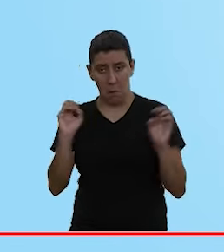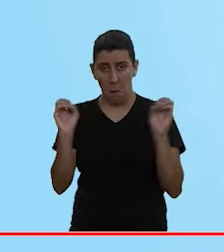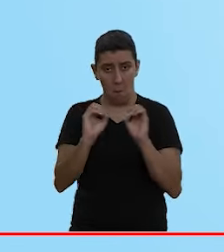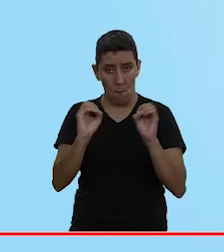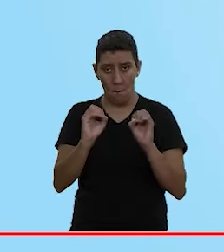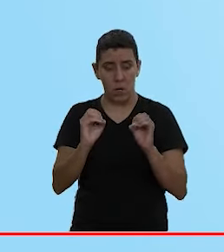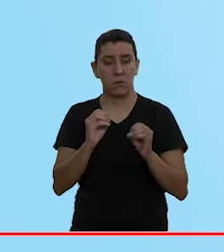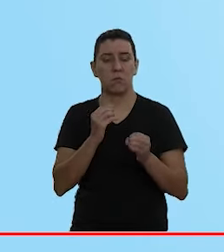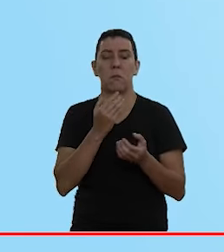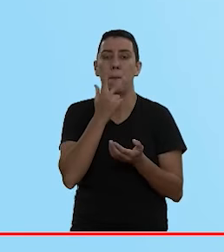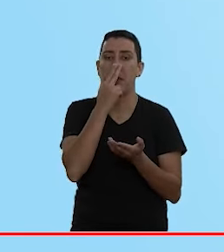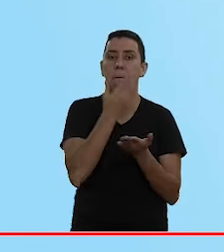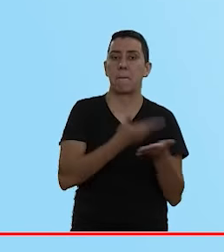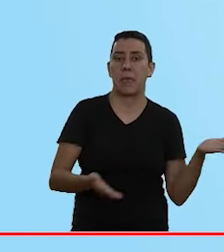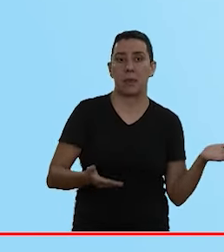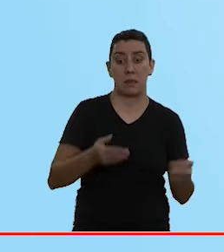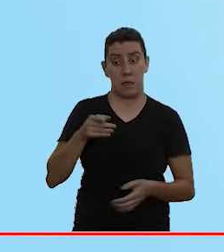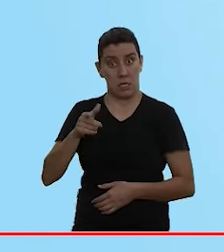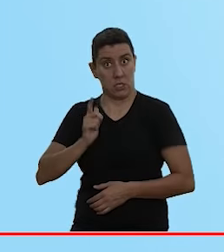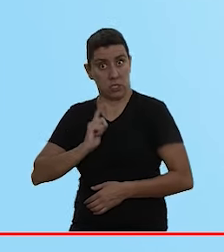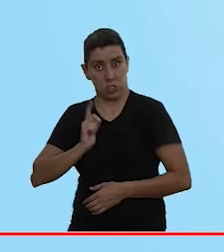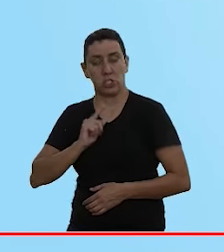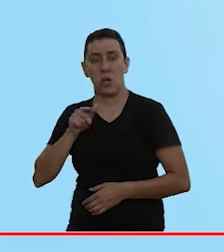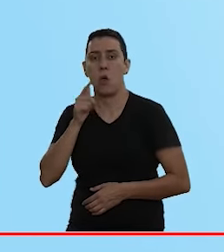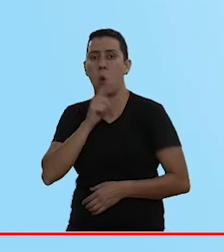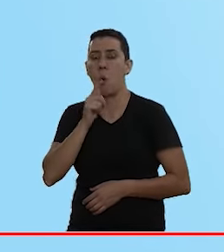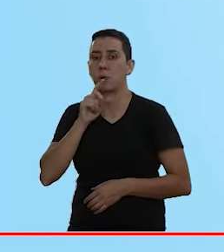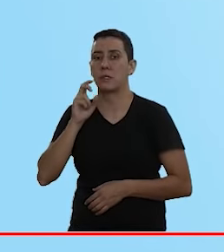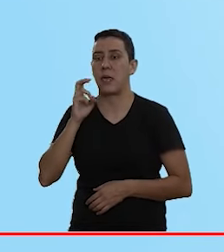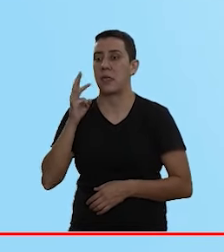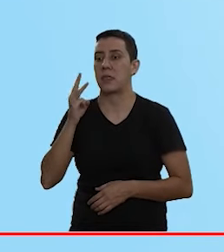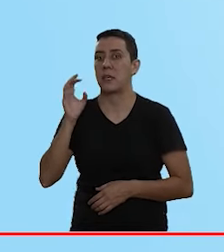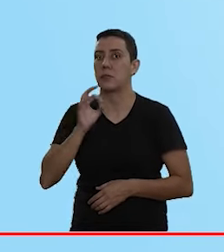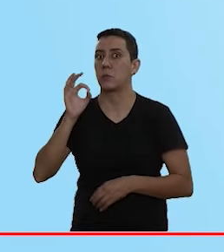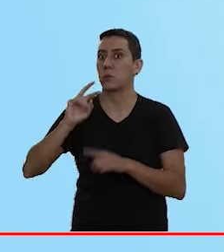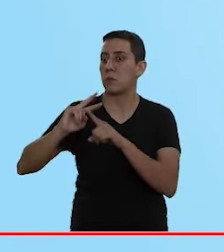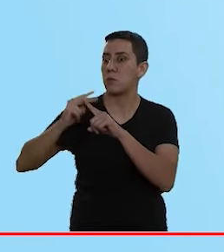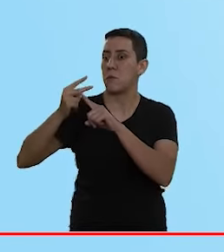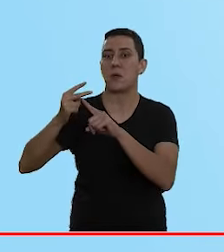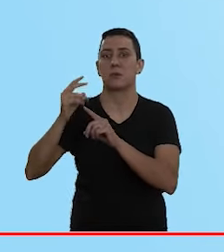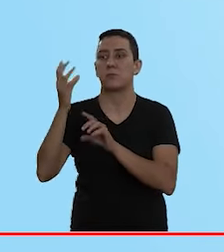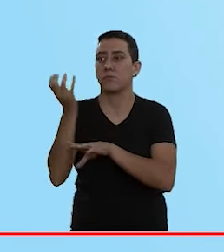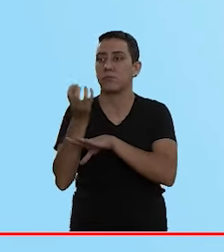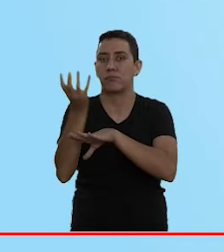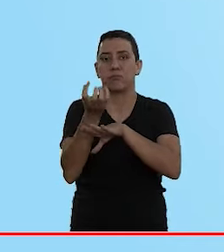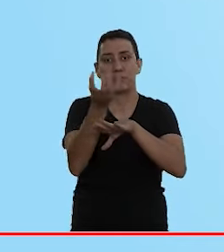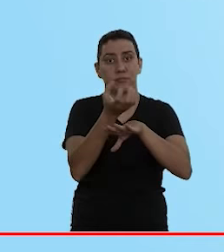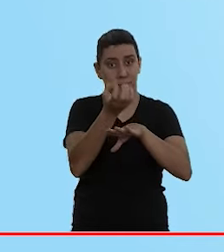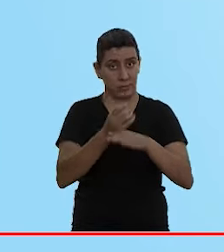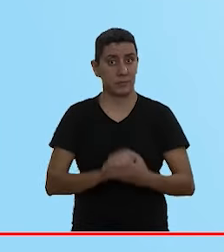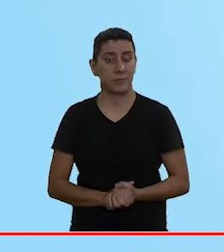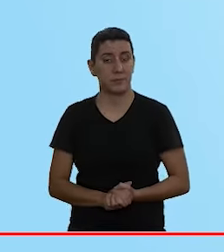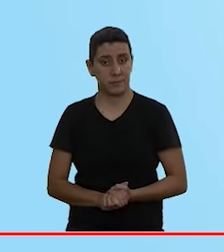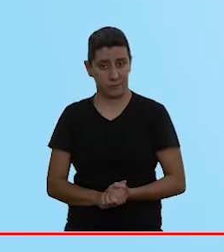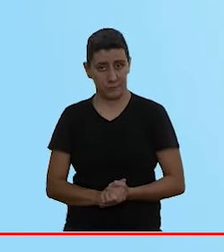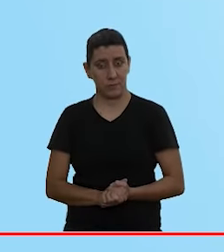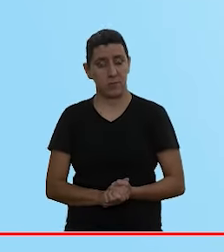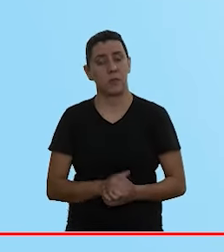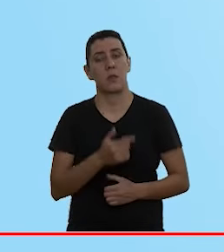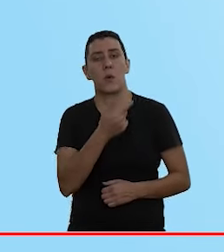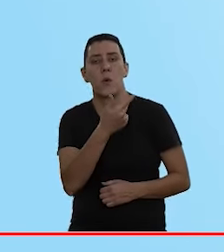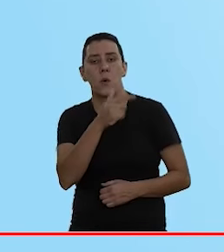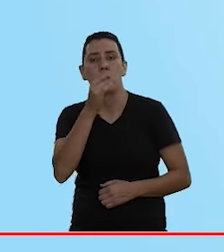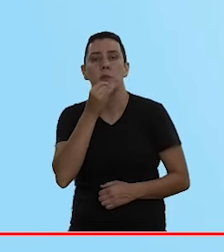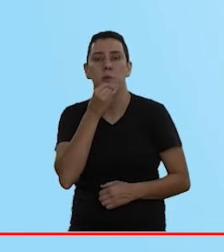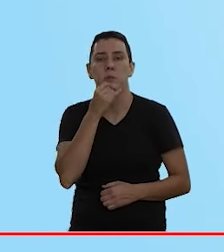sistema bifacial em 25 anos, né? Aqui é só um comparativo entre a questão de OEM, entre o inversor central, por exemplo, e o